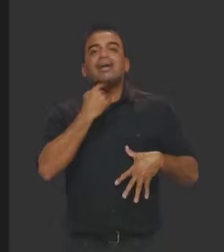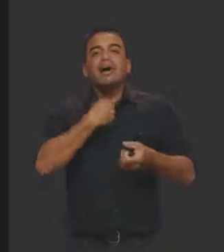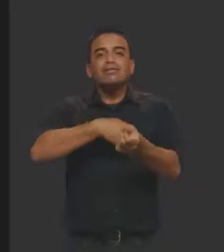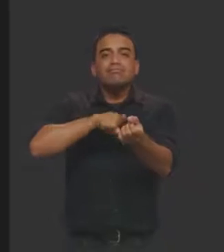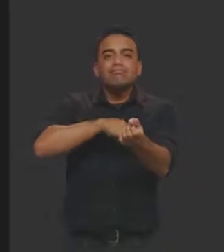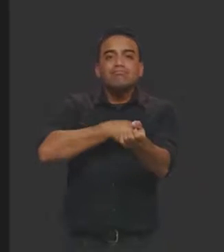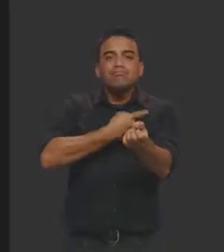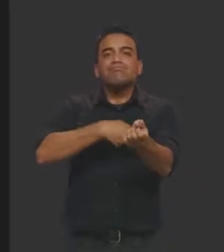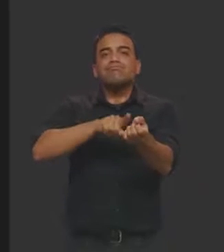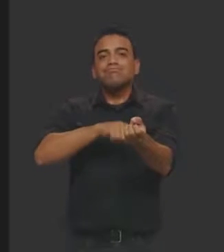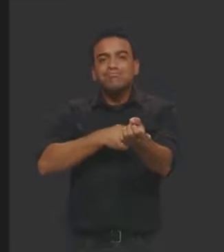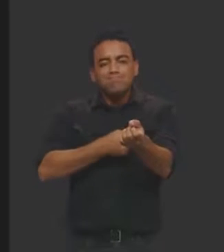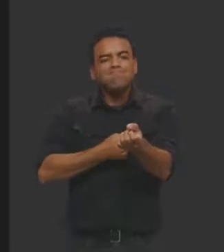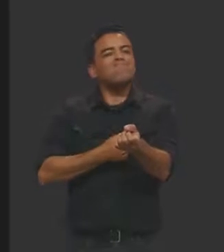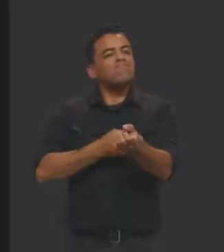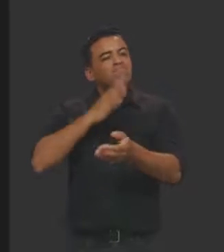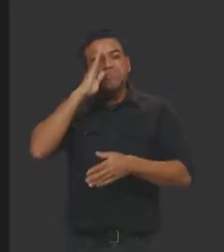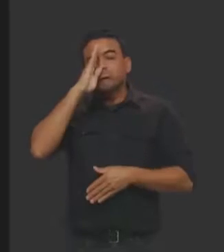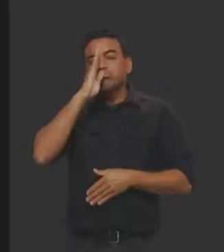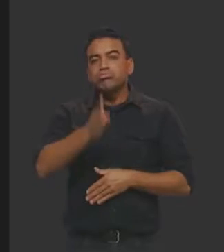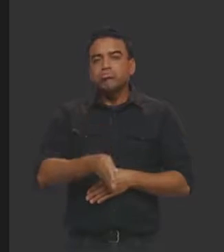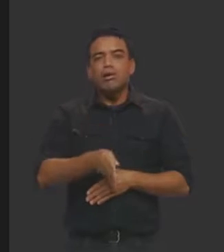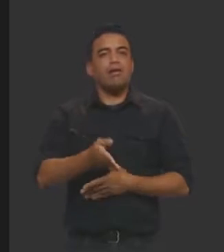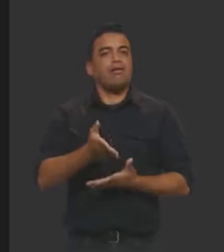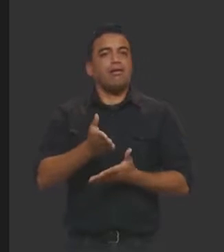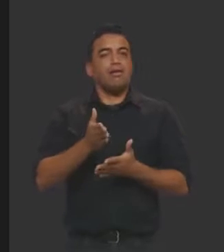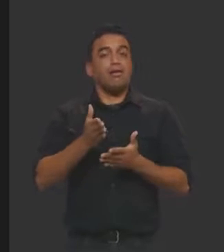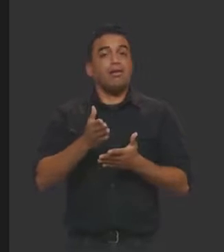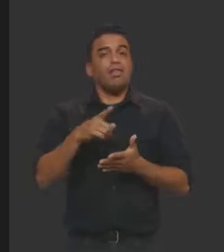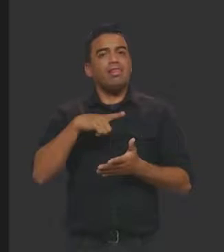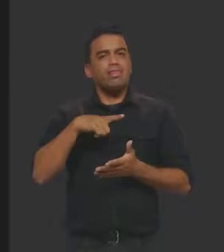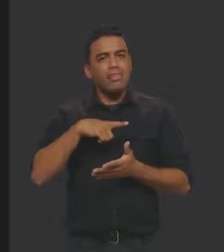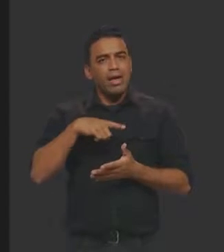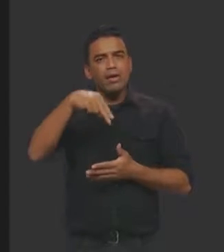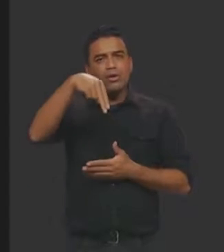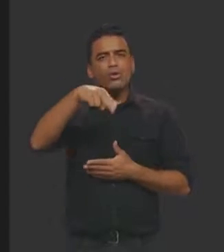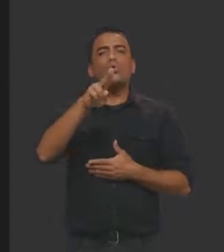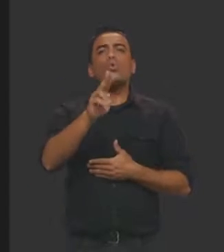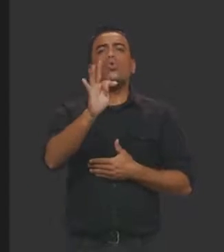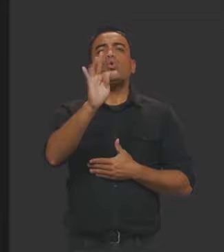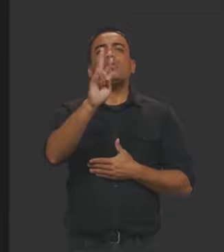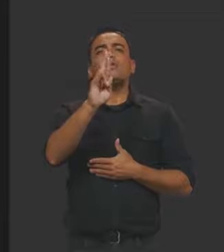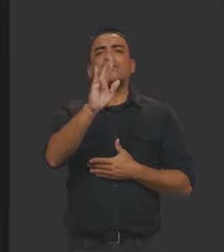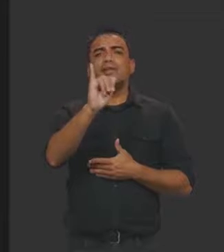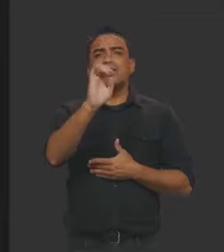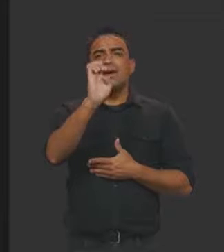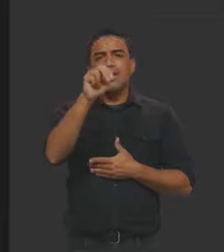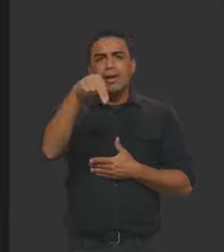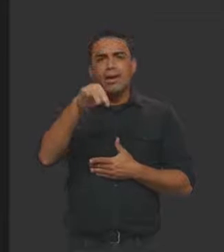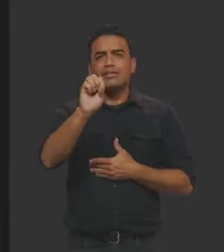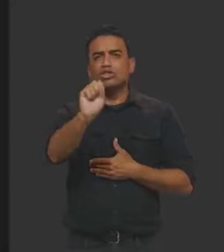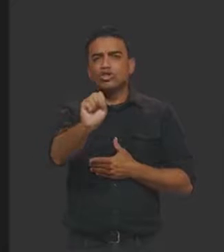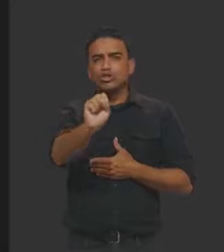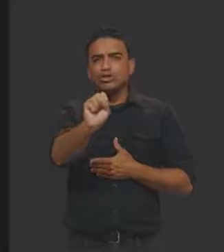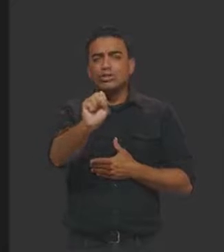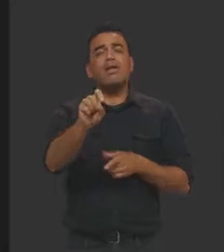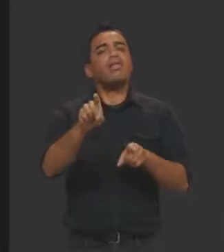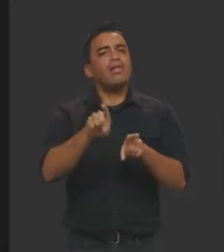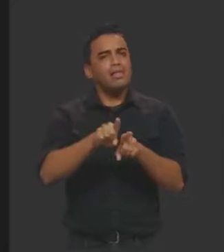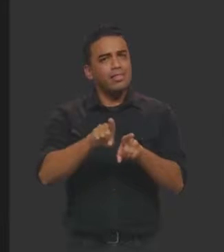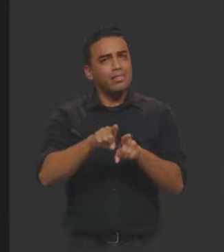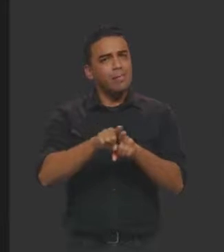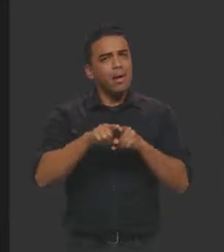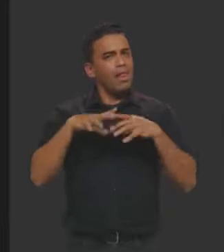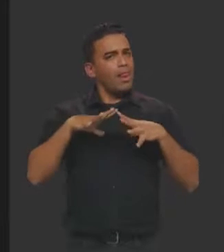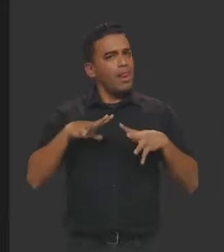transporte eficiente, porque ele leva nutrientes, gases, e ele também é filtrado